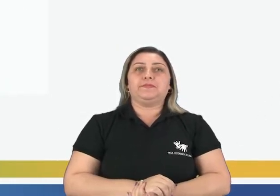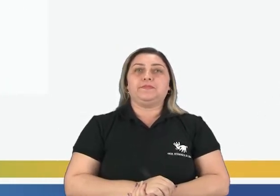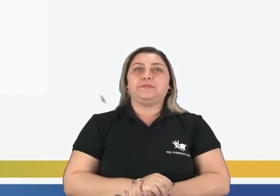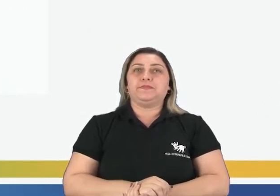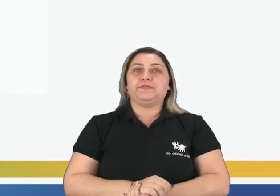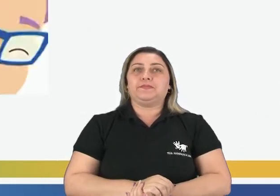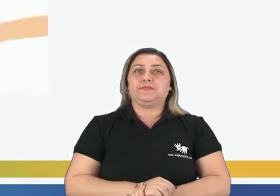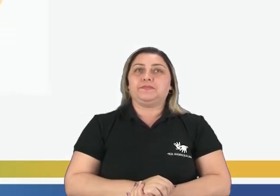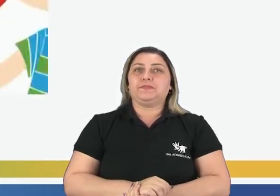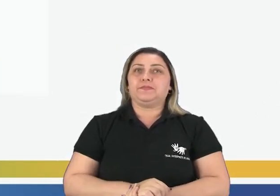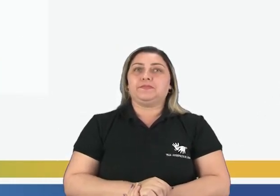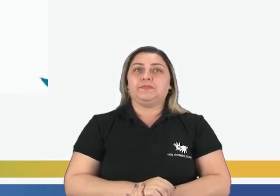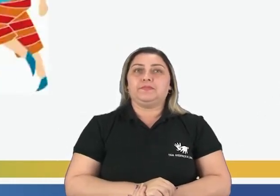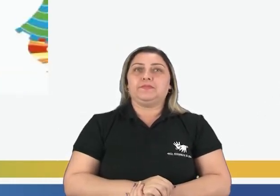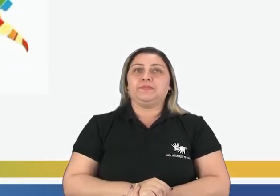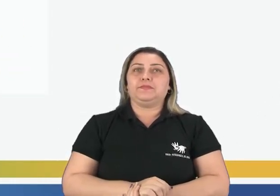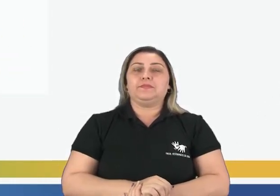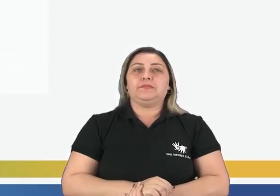Ei!